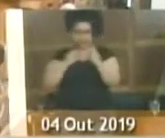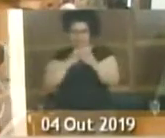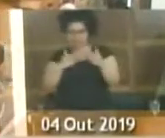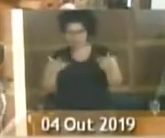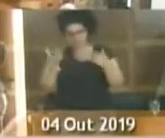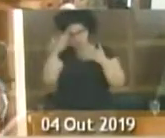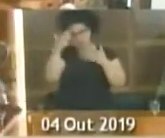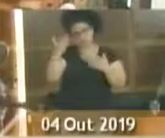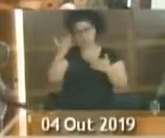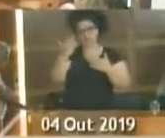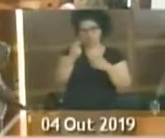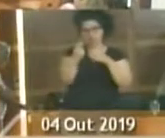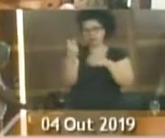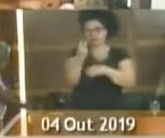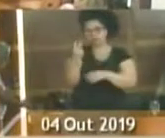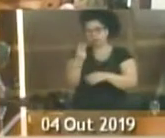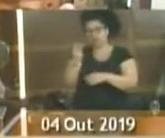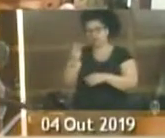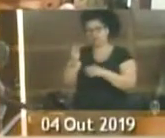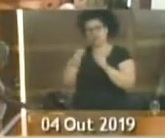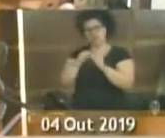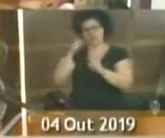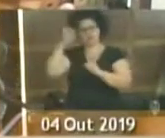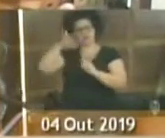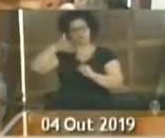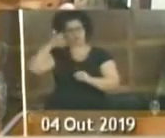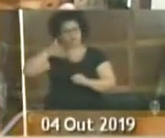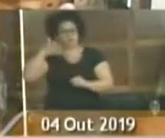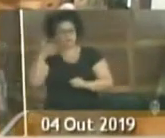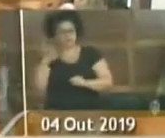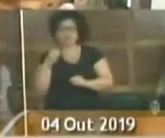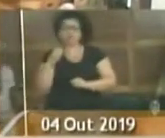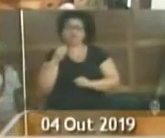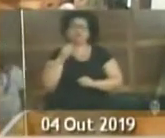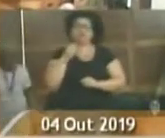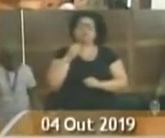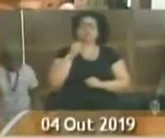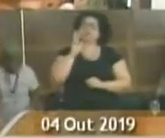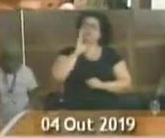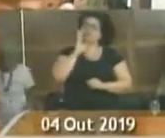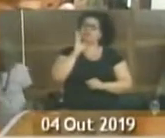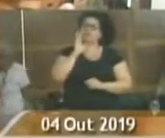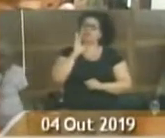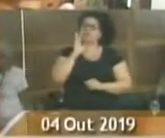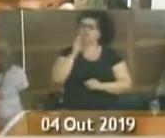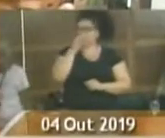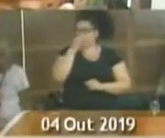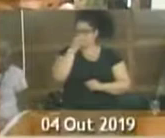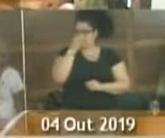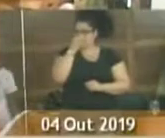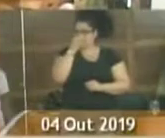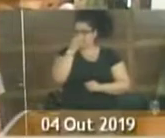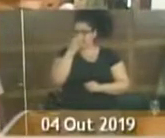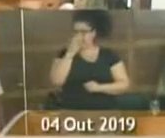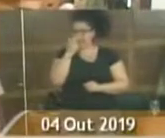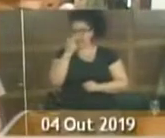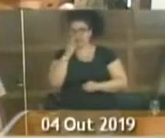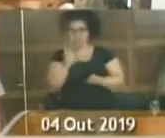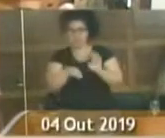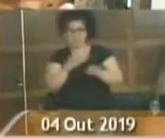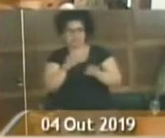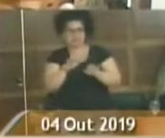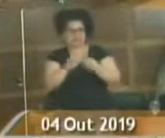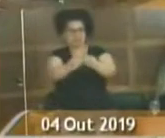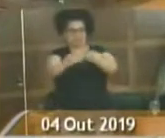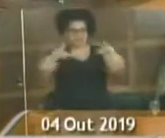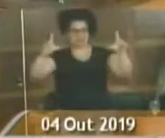e obrigada às duas, tá? Fizeram uma palestra assim, muito bacana, até meio no improviso, porque não deu para abrir aqui,